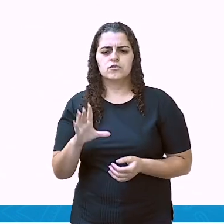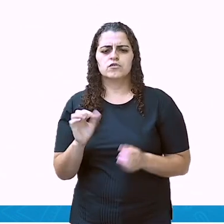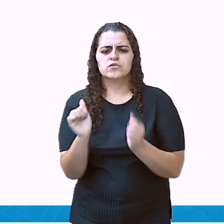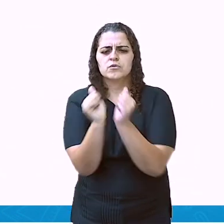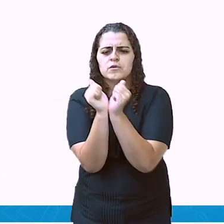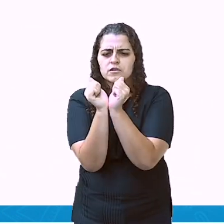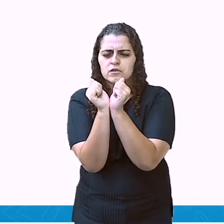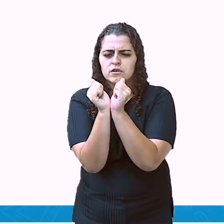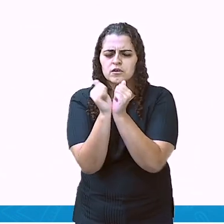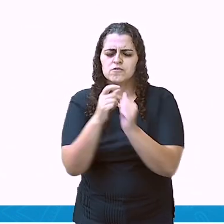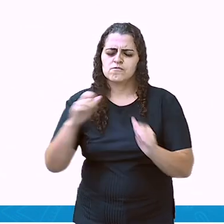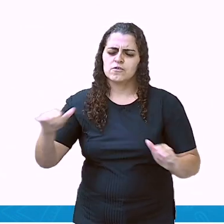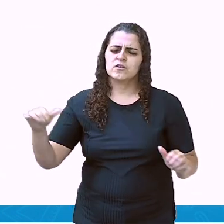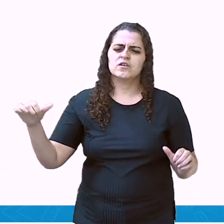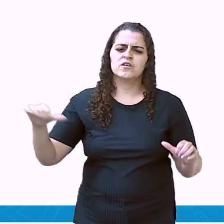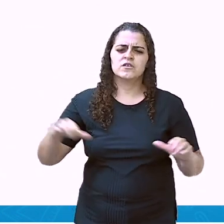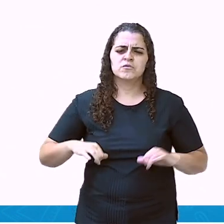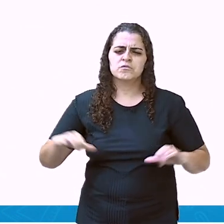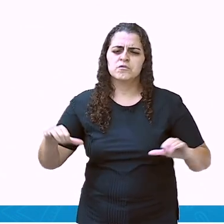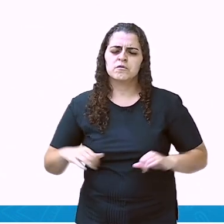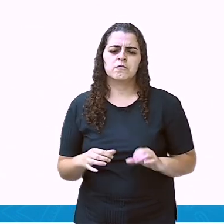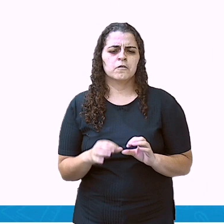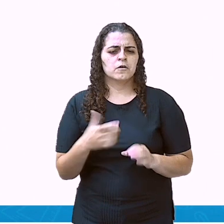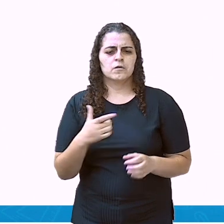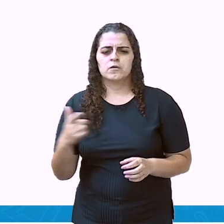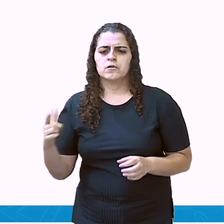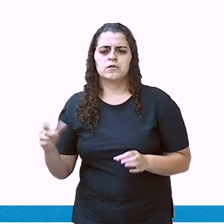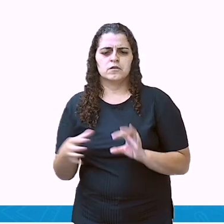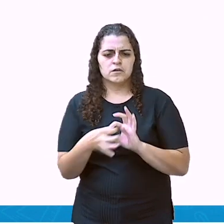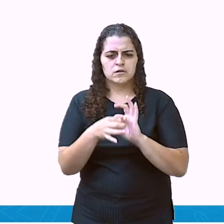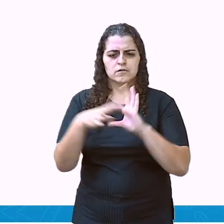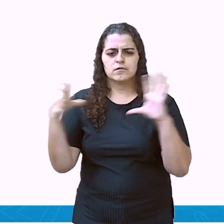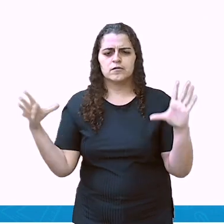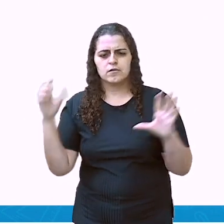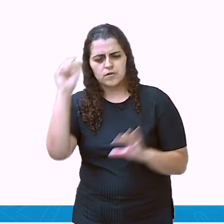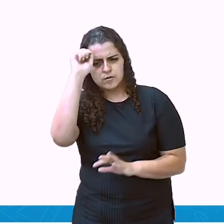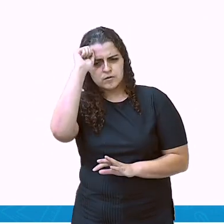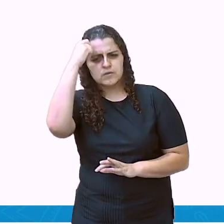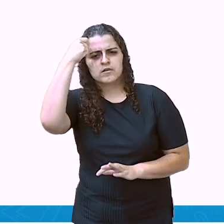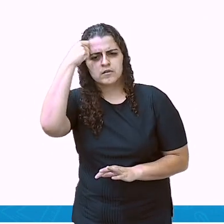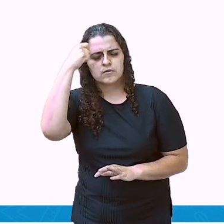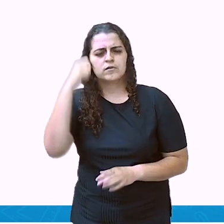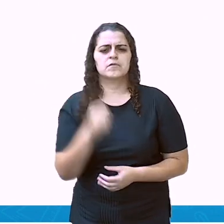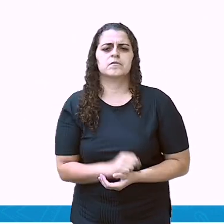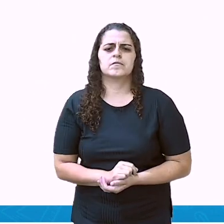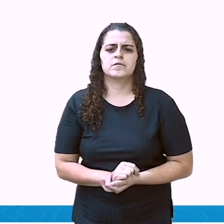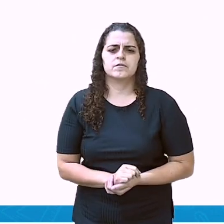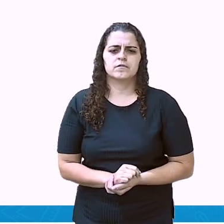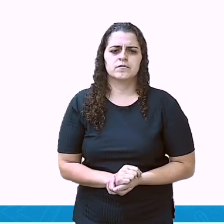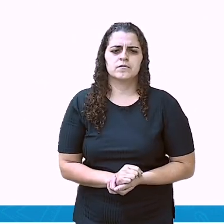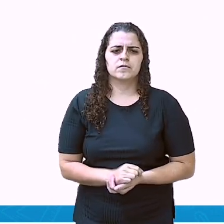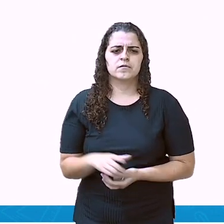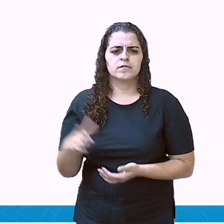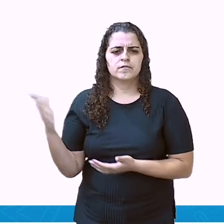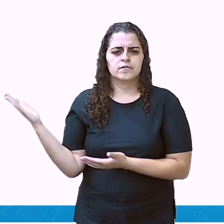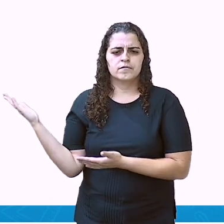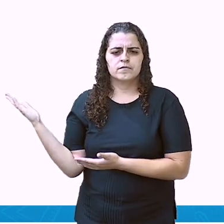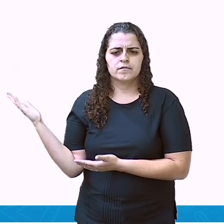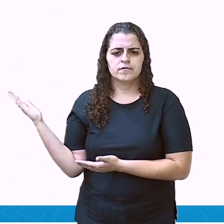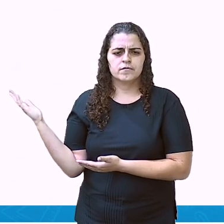o escravo que sofreu sem a liberdade. É só o negro que sofreu isso.